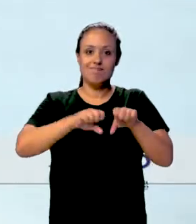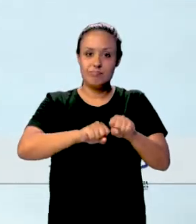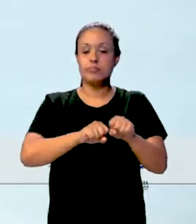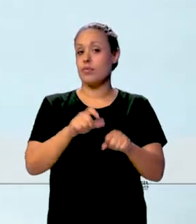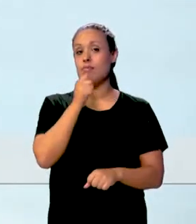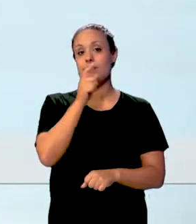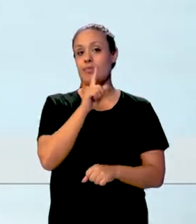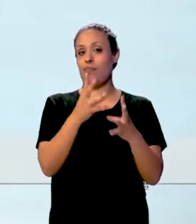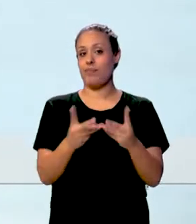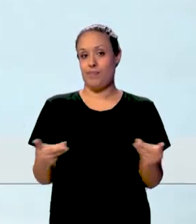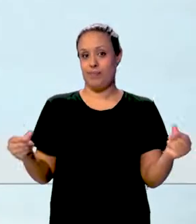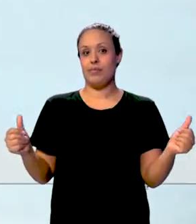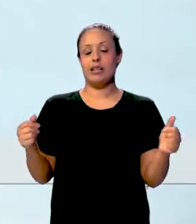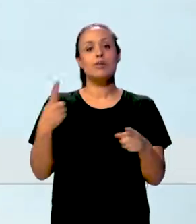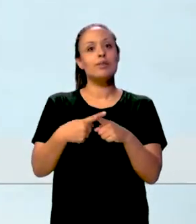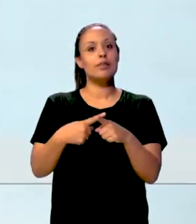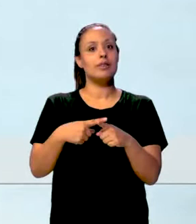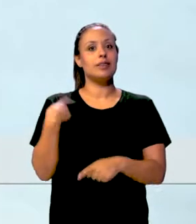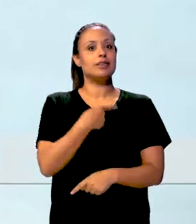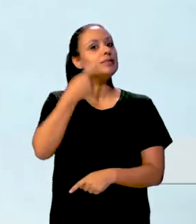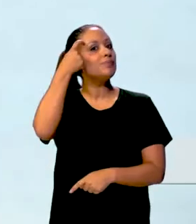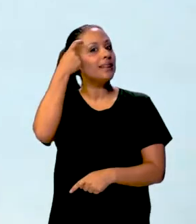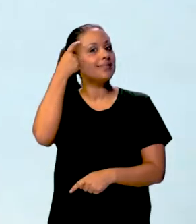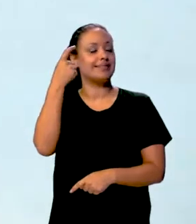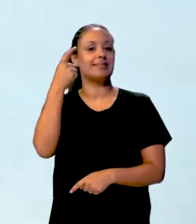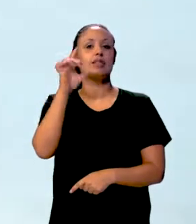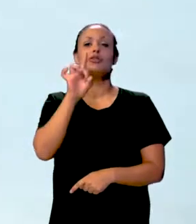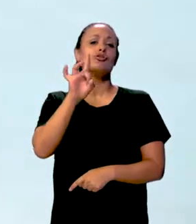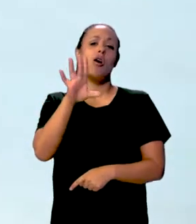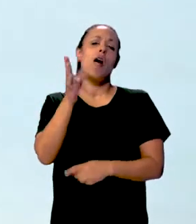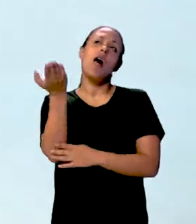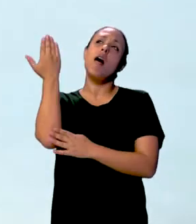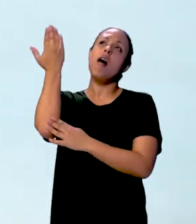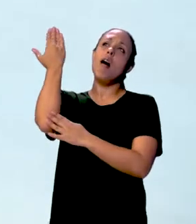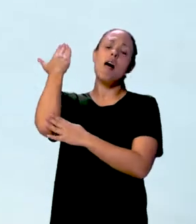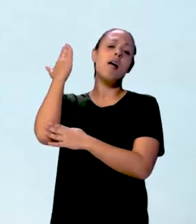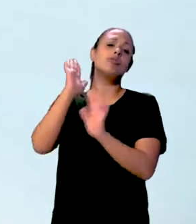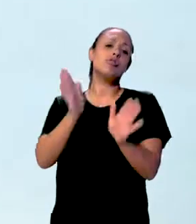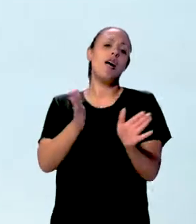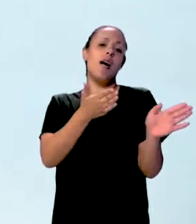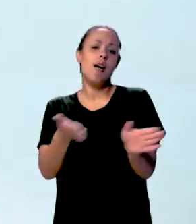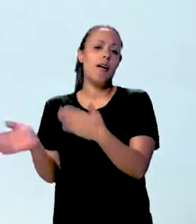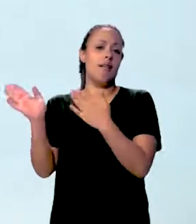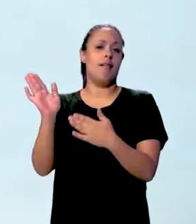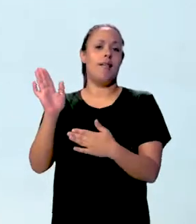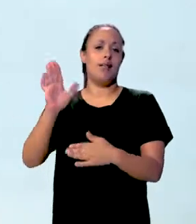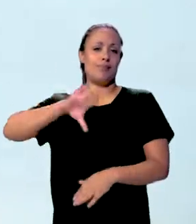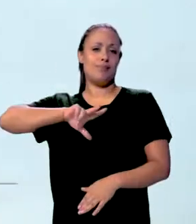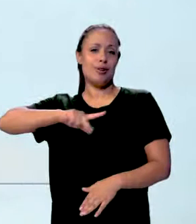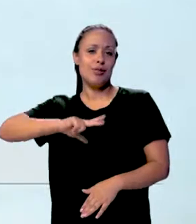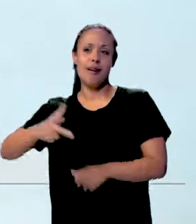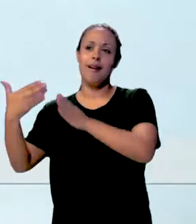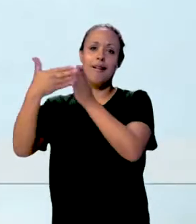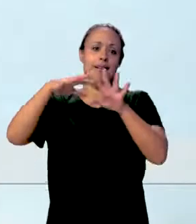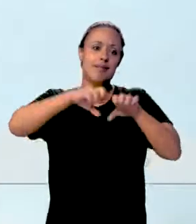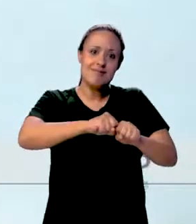importante porque muitas vezes a gente pensa que colonização foi um processo histórico lá da época de Portugal,